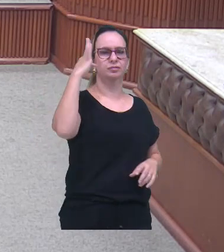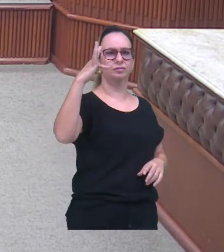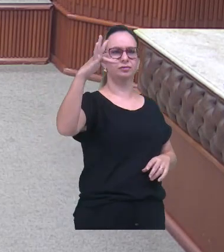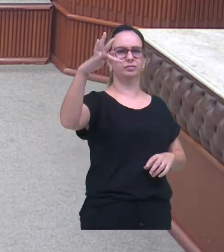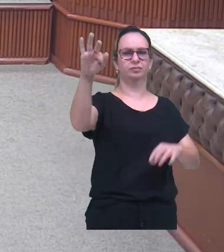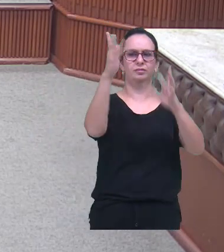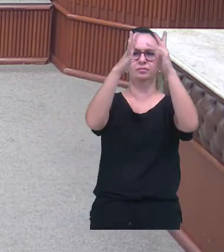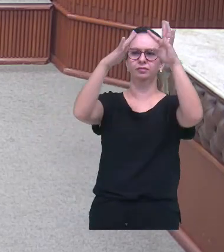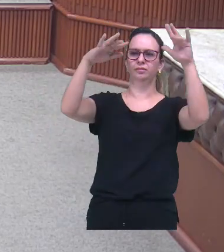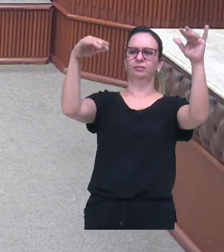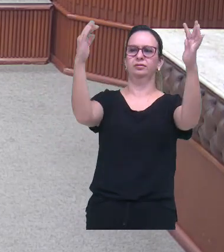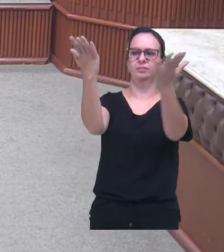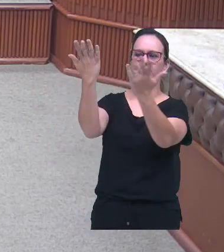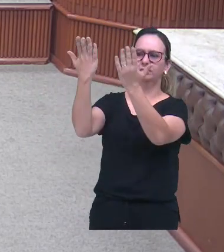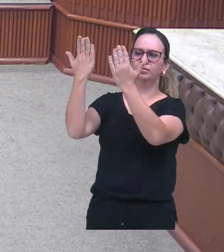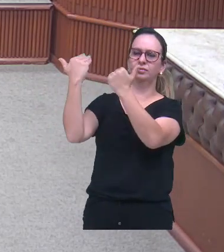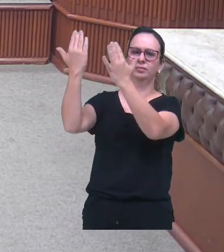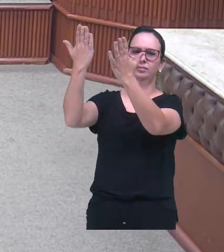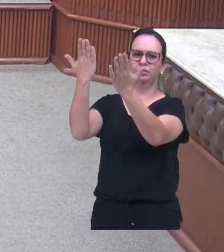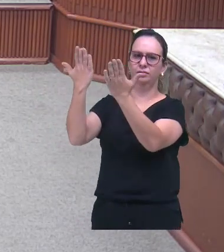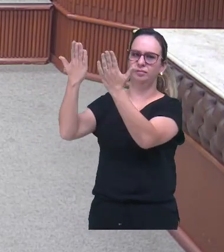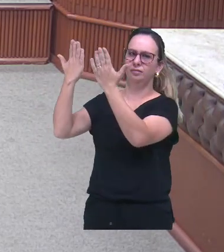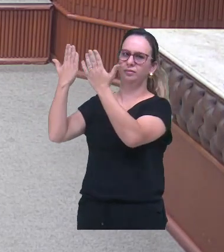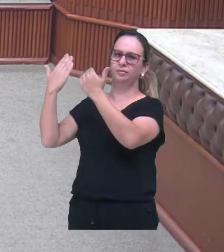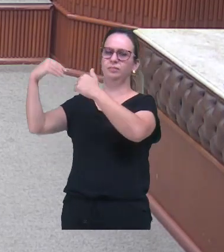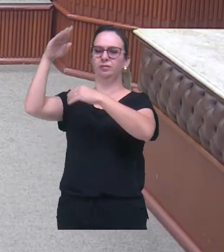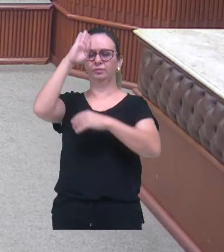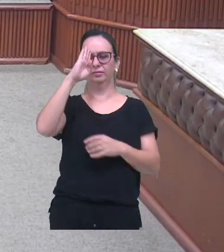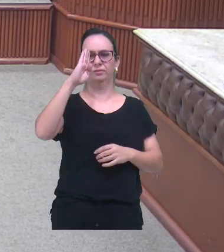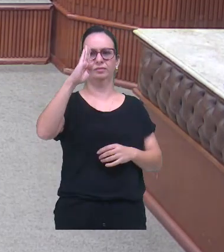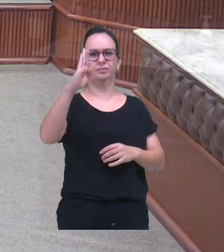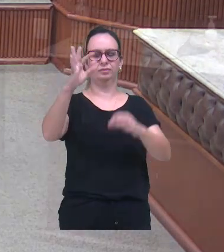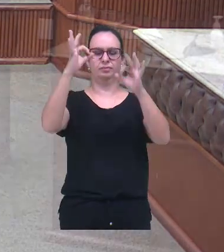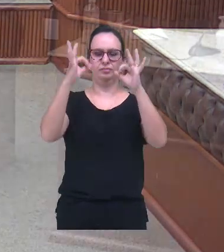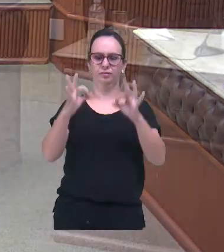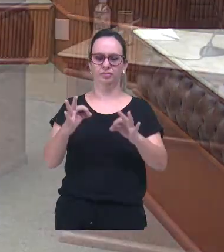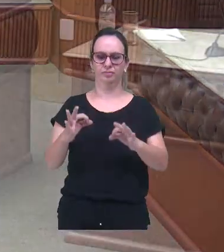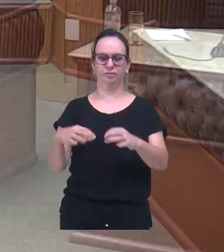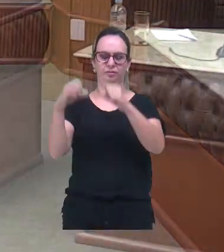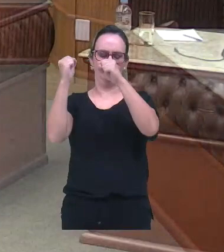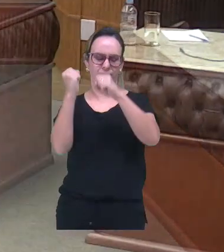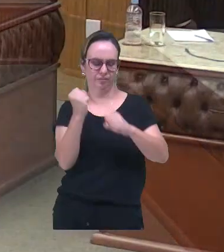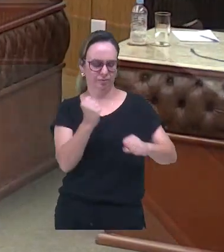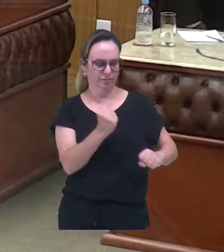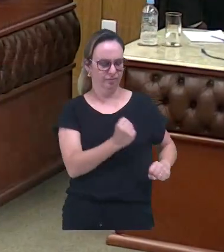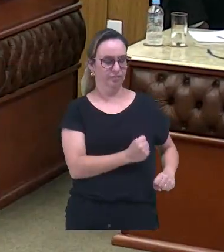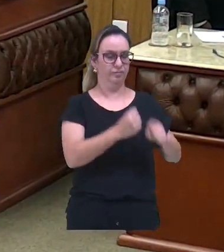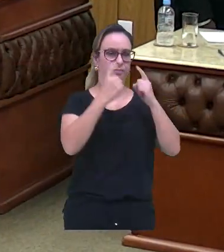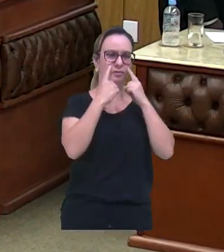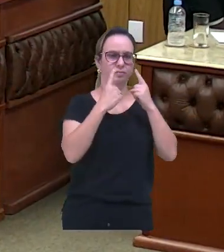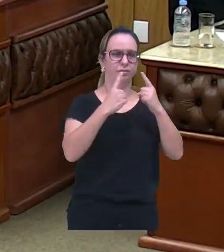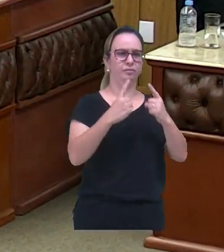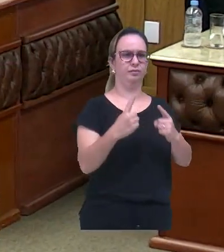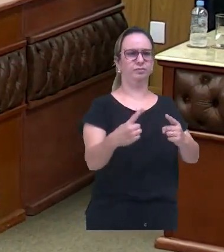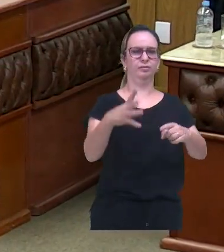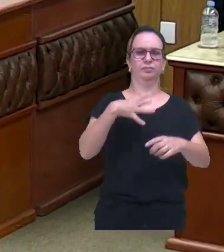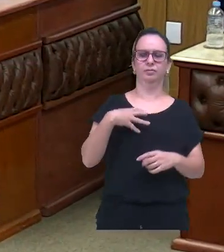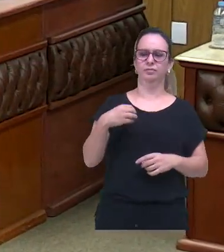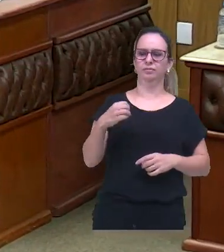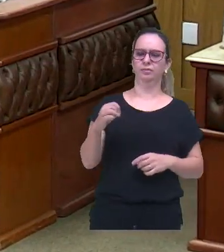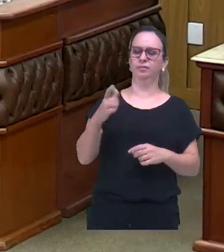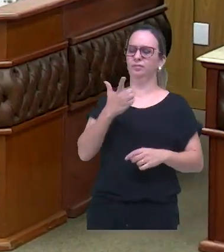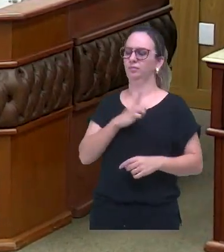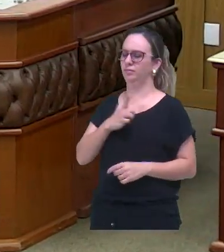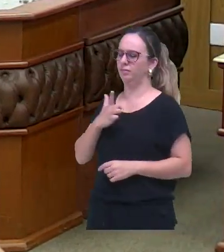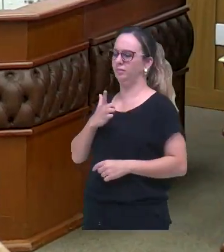e glória no passado. Mas serves da justiça, clava forte, verás que o filho